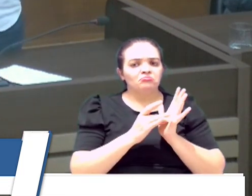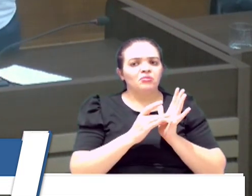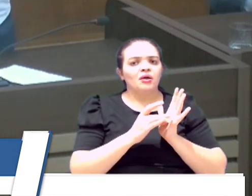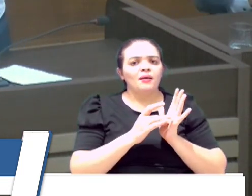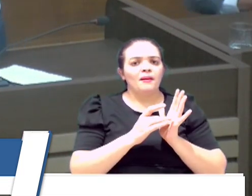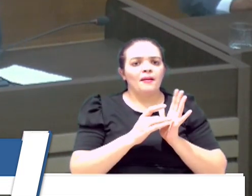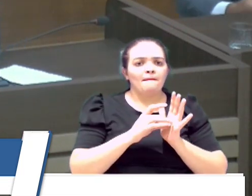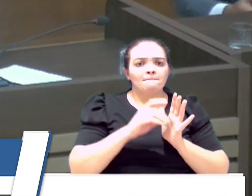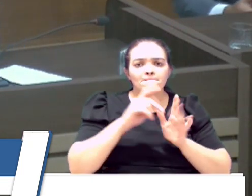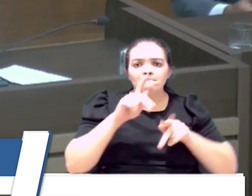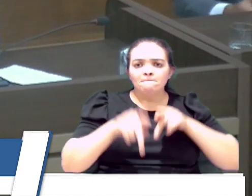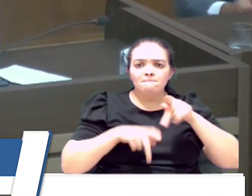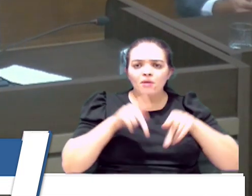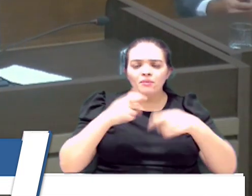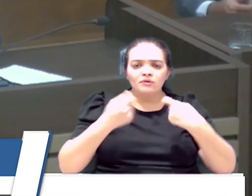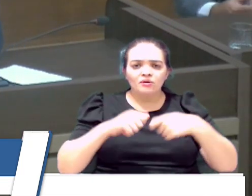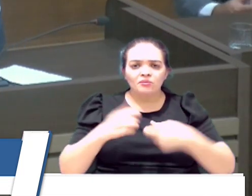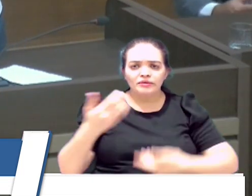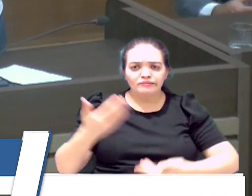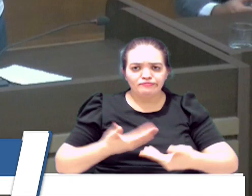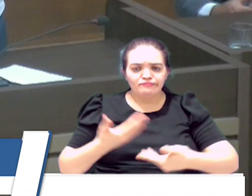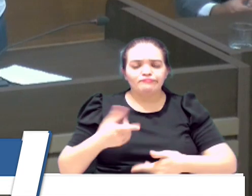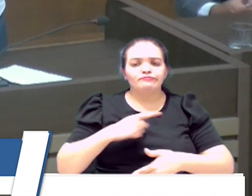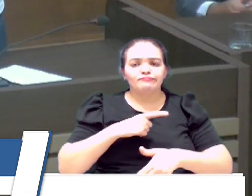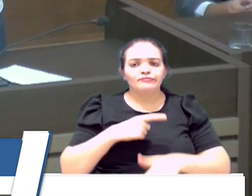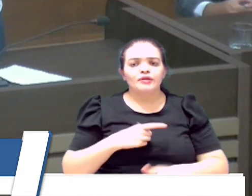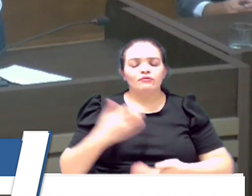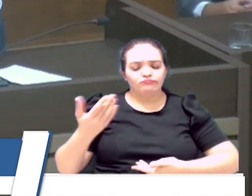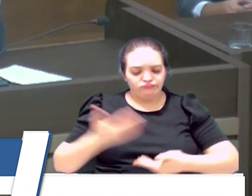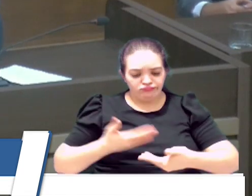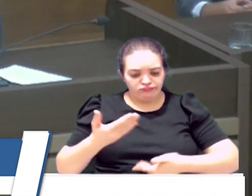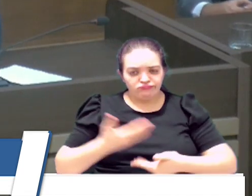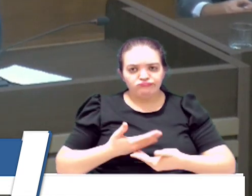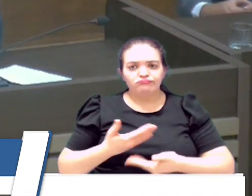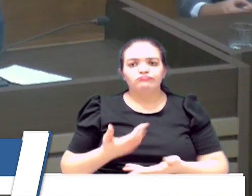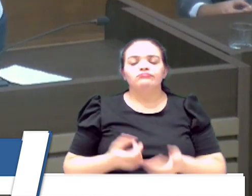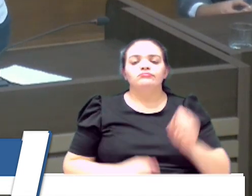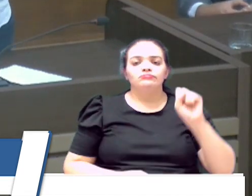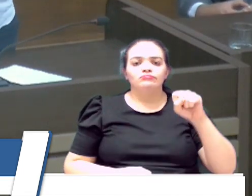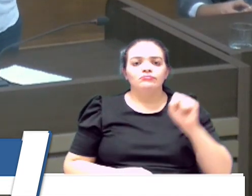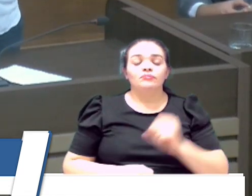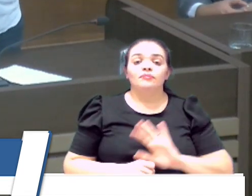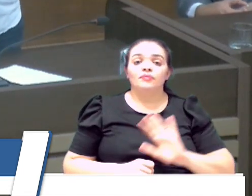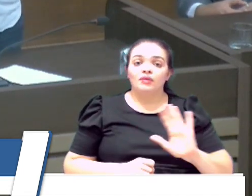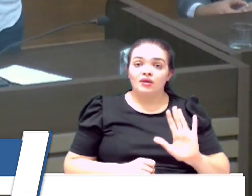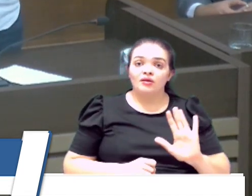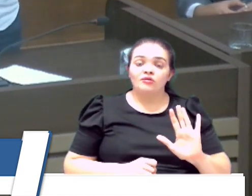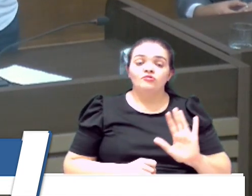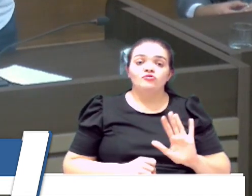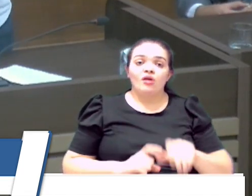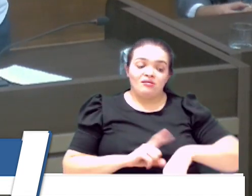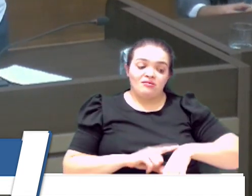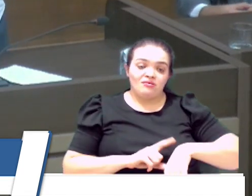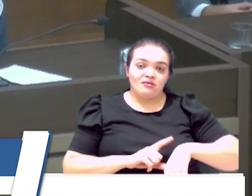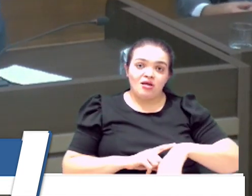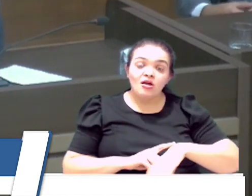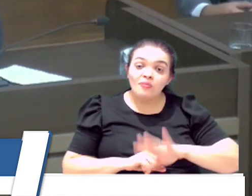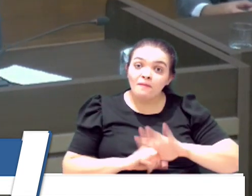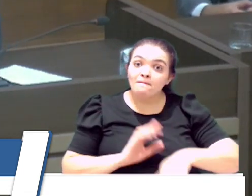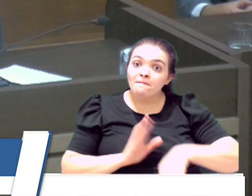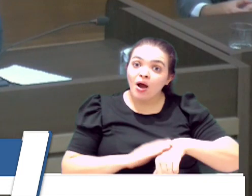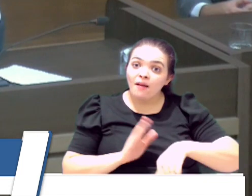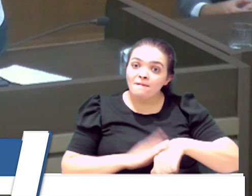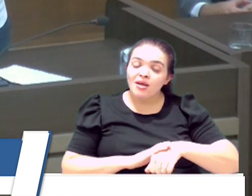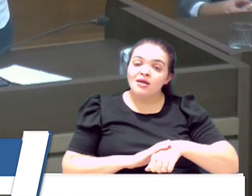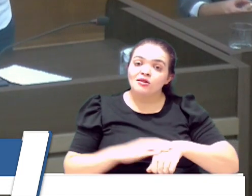que precisam desse tratamento tenham esse tratamento atendido. Já passou da hora da Flor da Vida estar